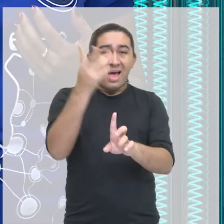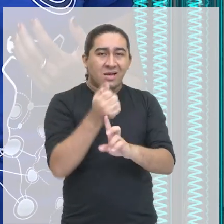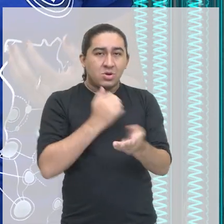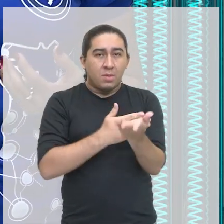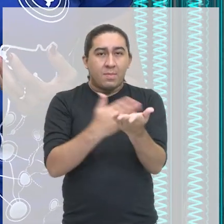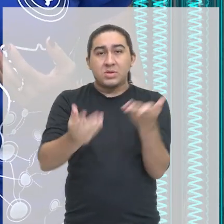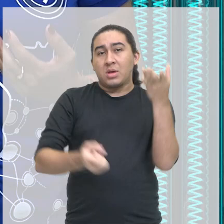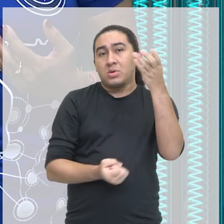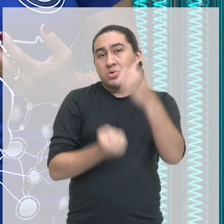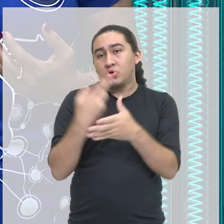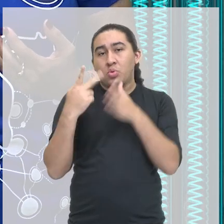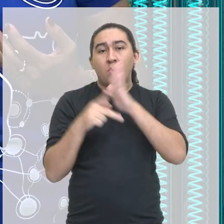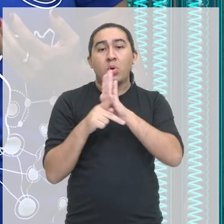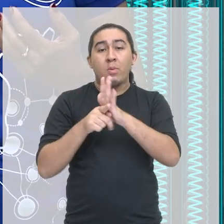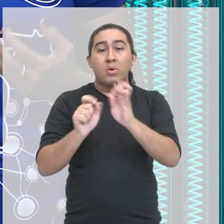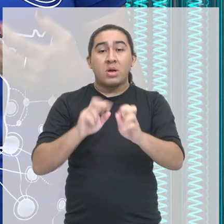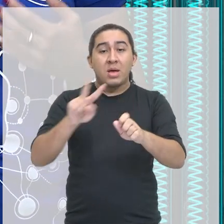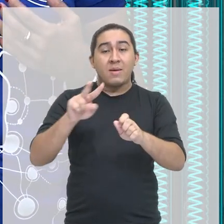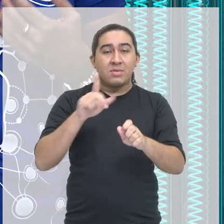a partir do